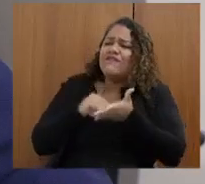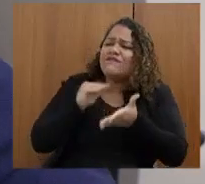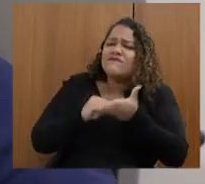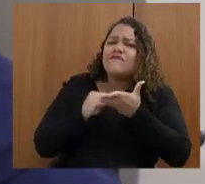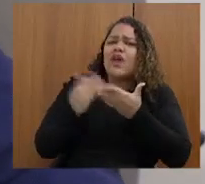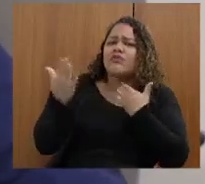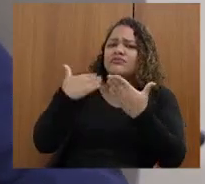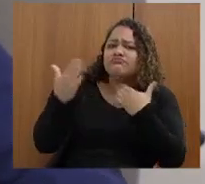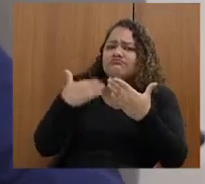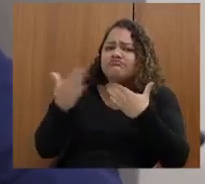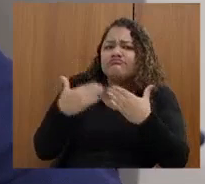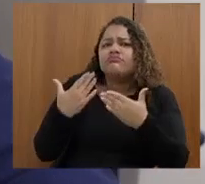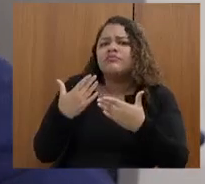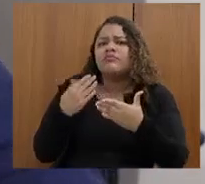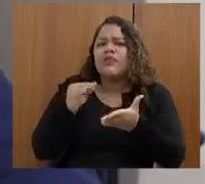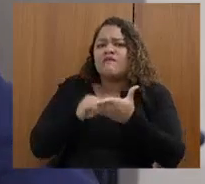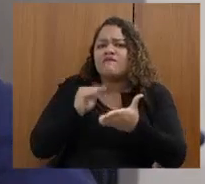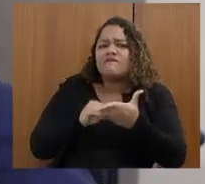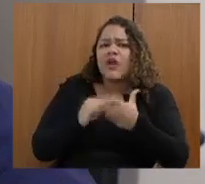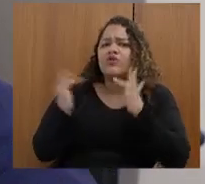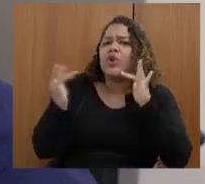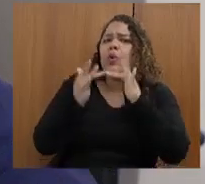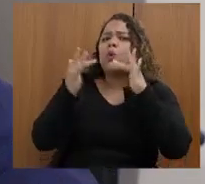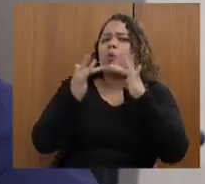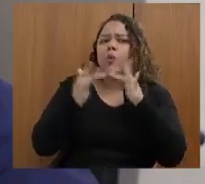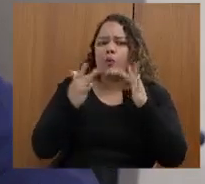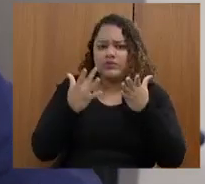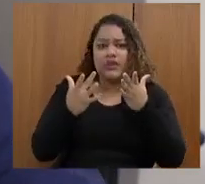necessidade que é histórica